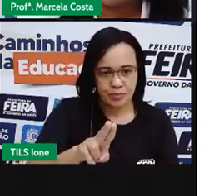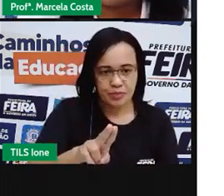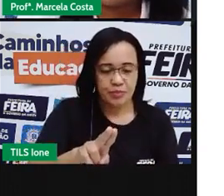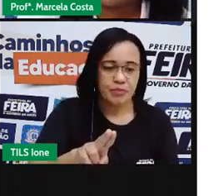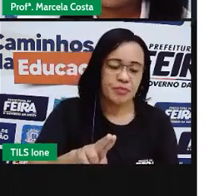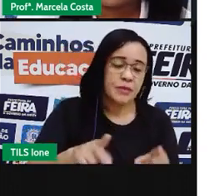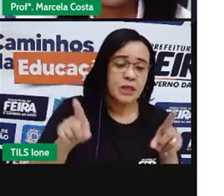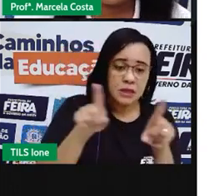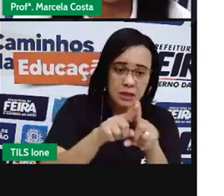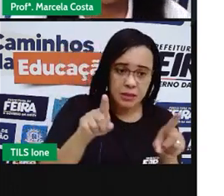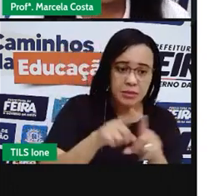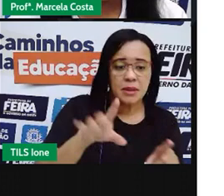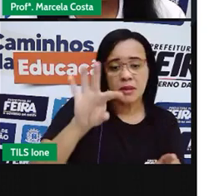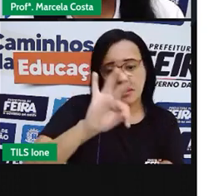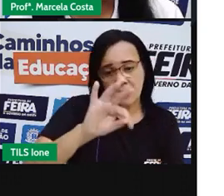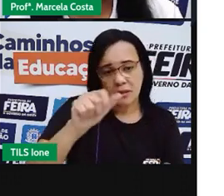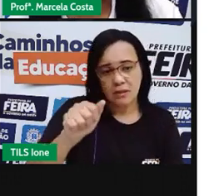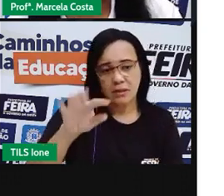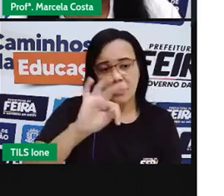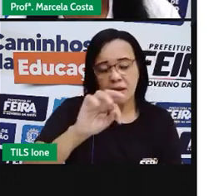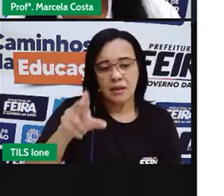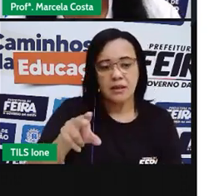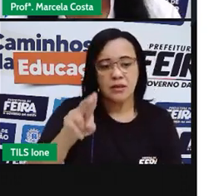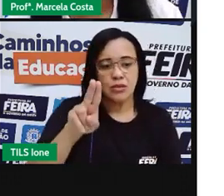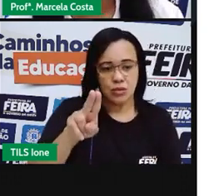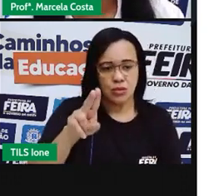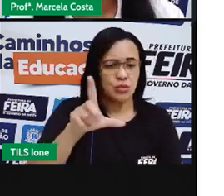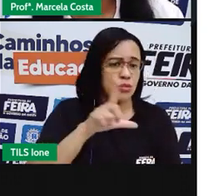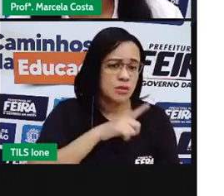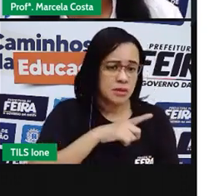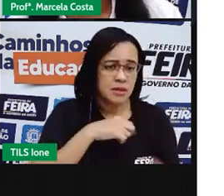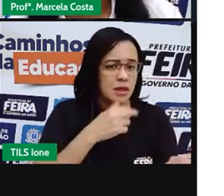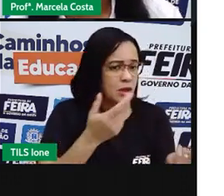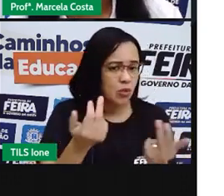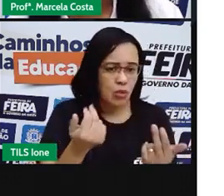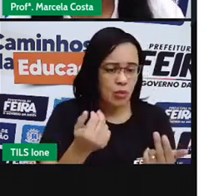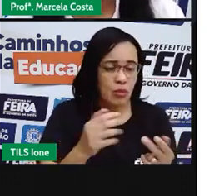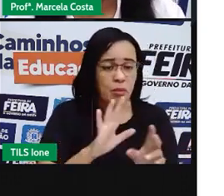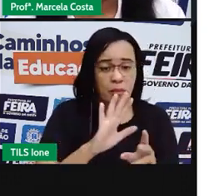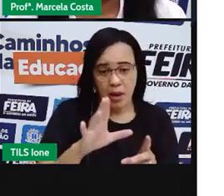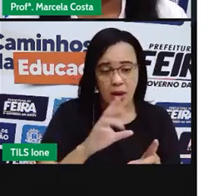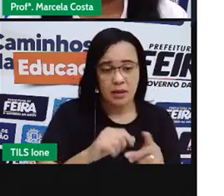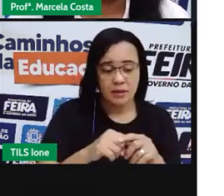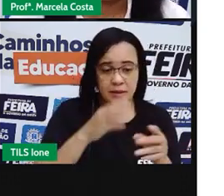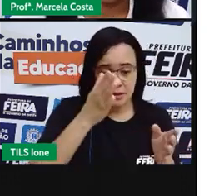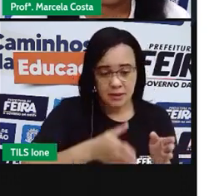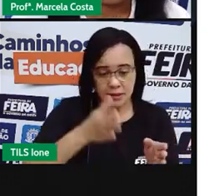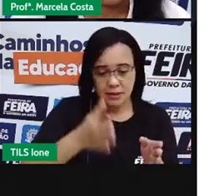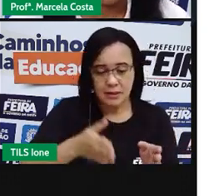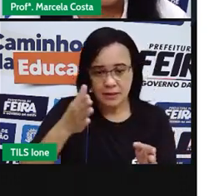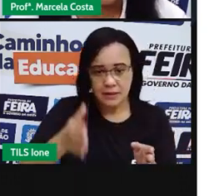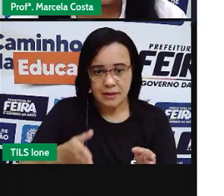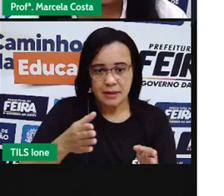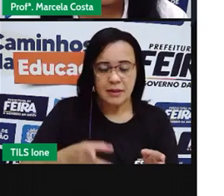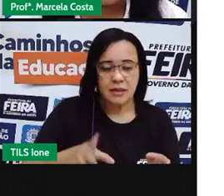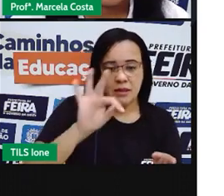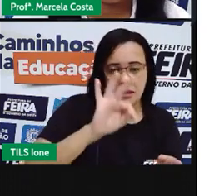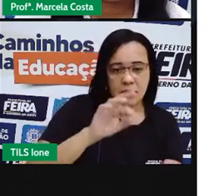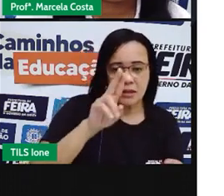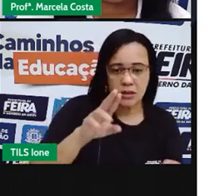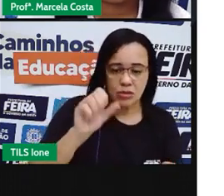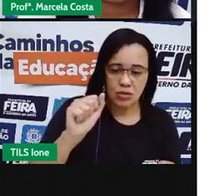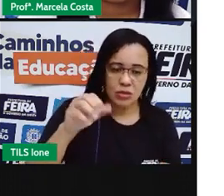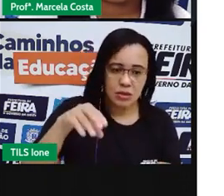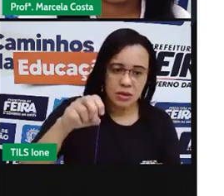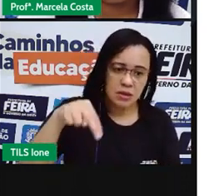tatu. Então, a sílaba tu, que no final da palavra tatu está presente,